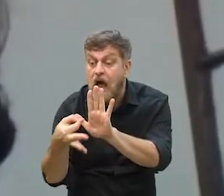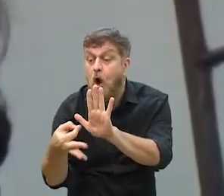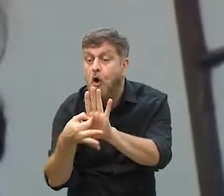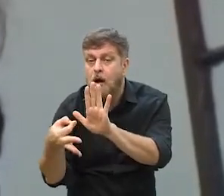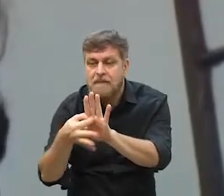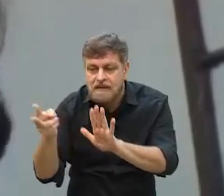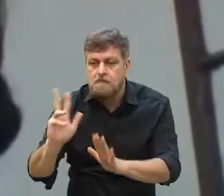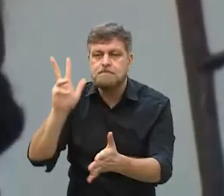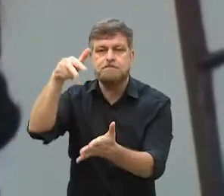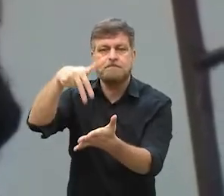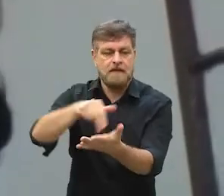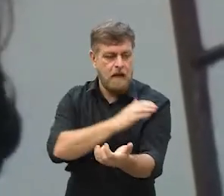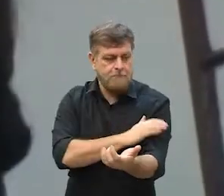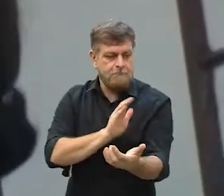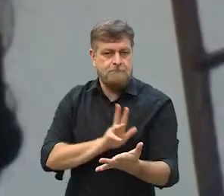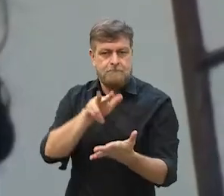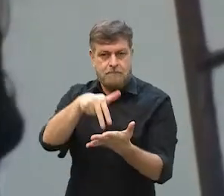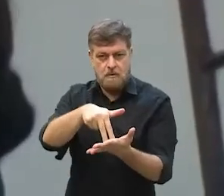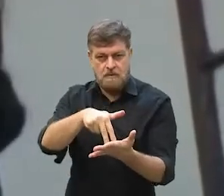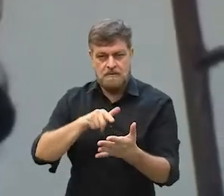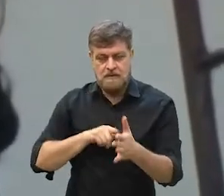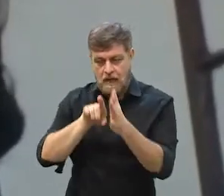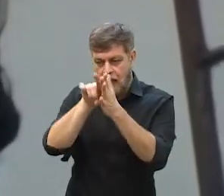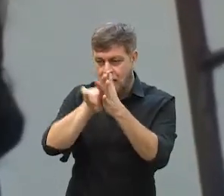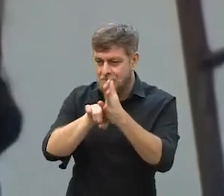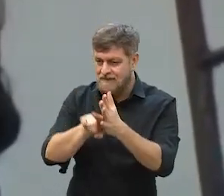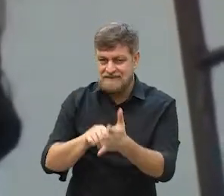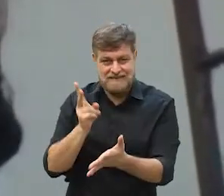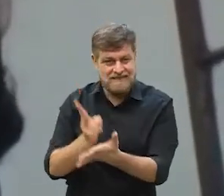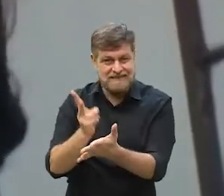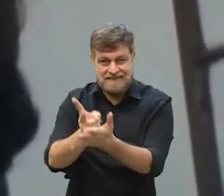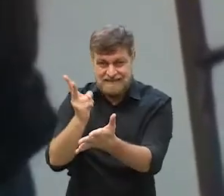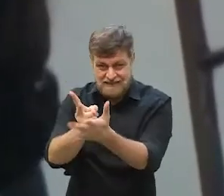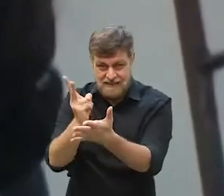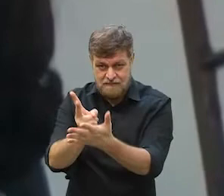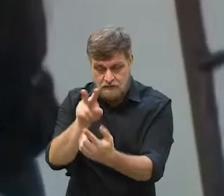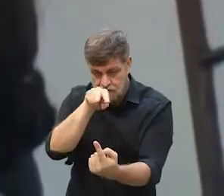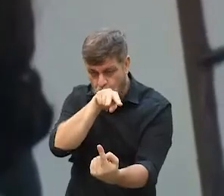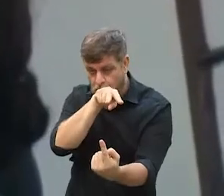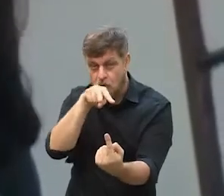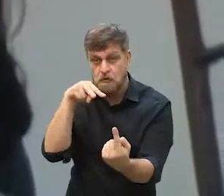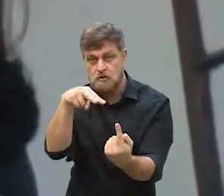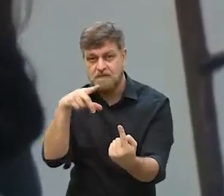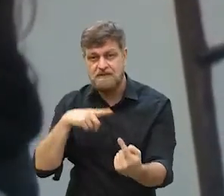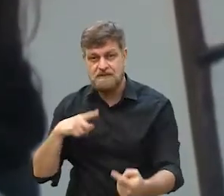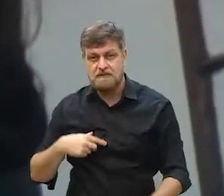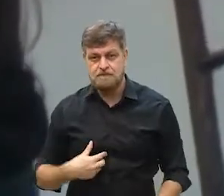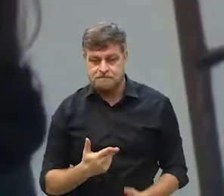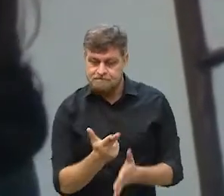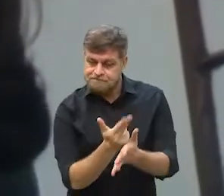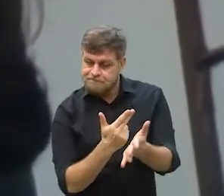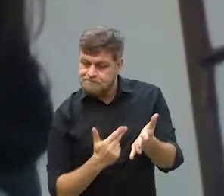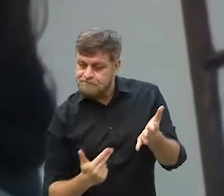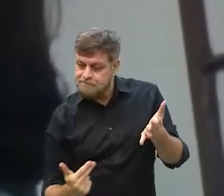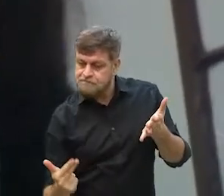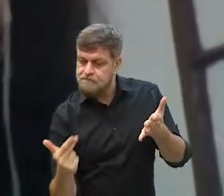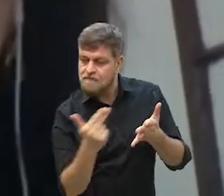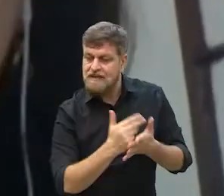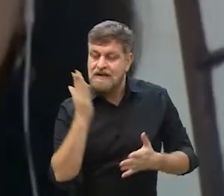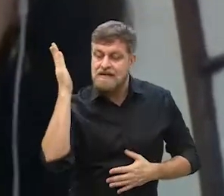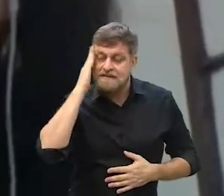Então, produzir mapas permanentemente do ponto de vista dessa cartografia, desse